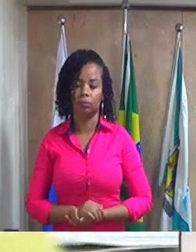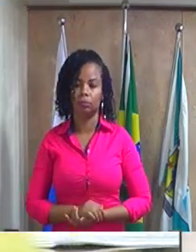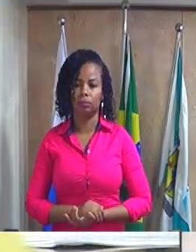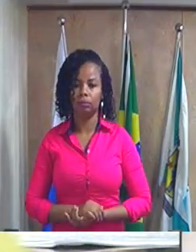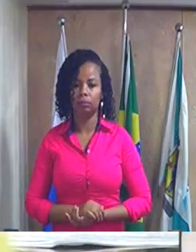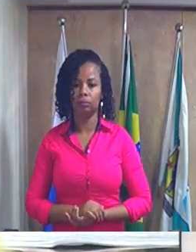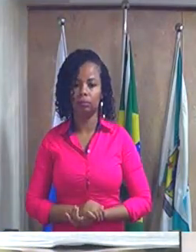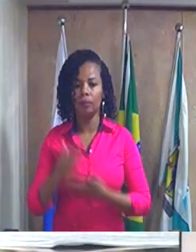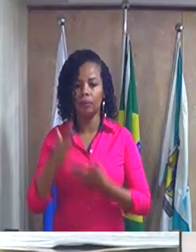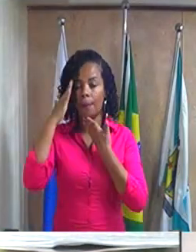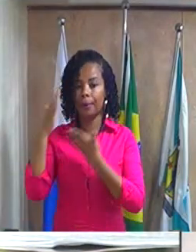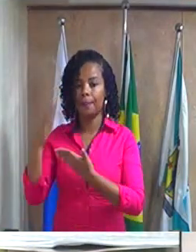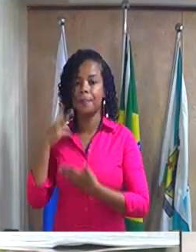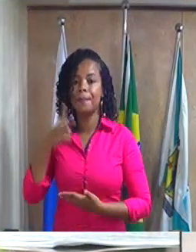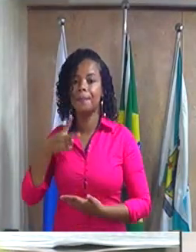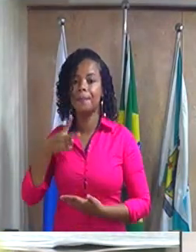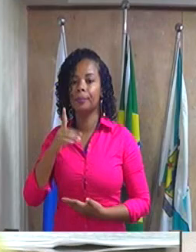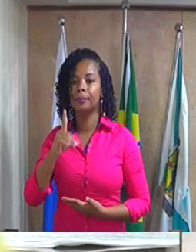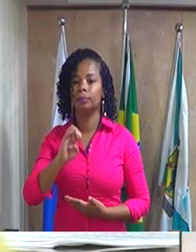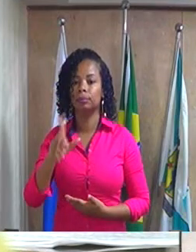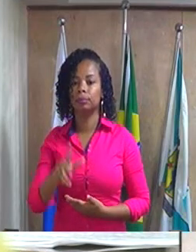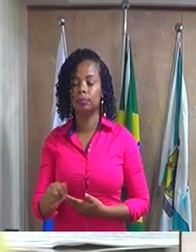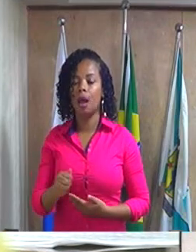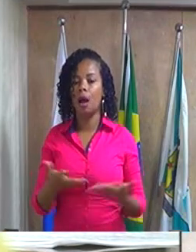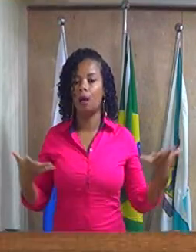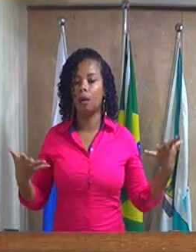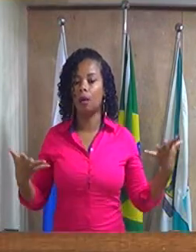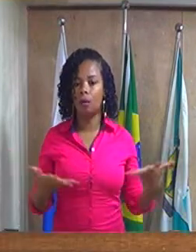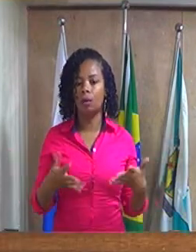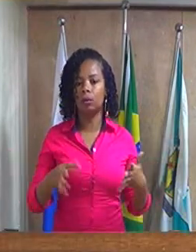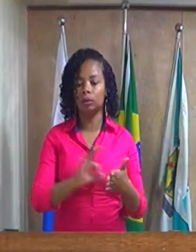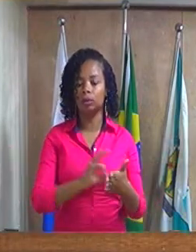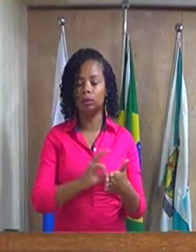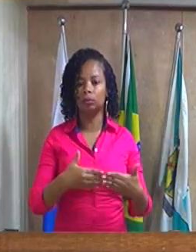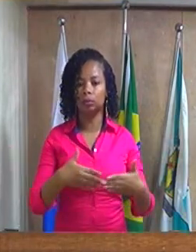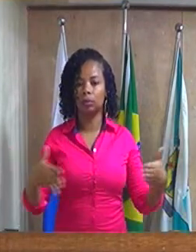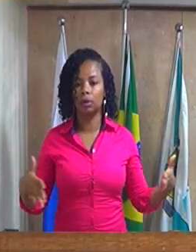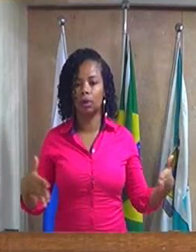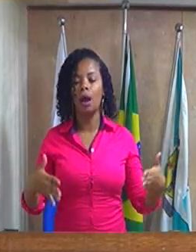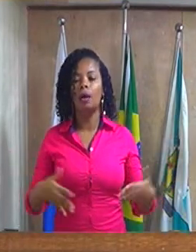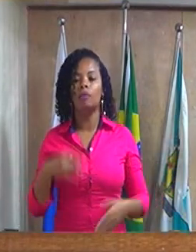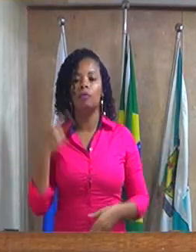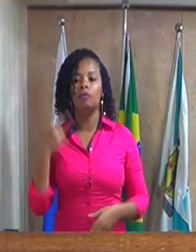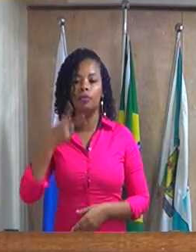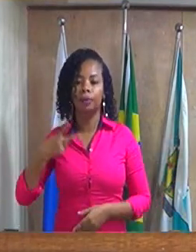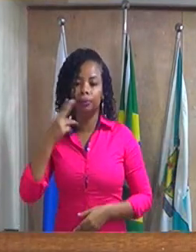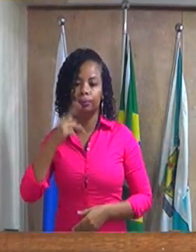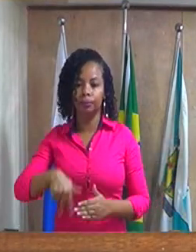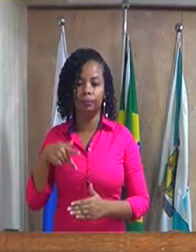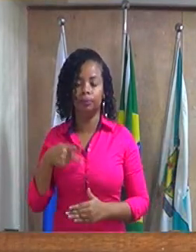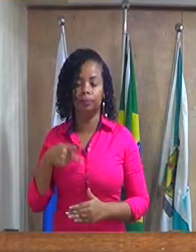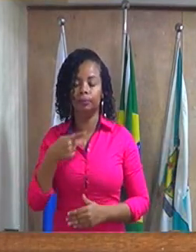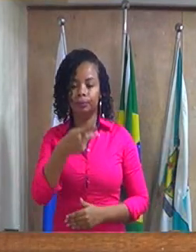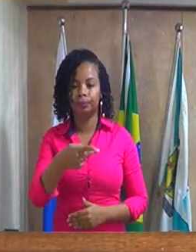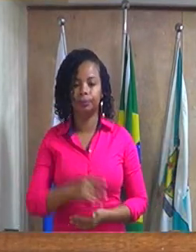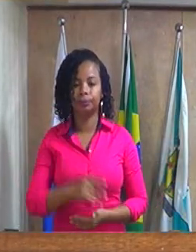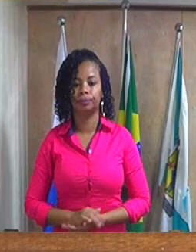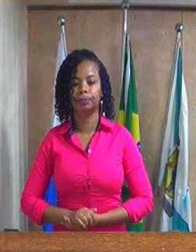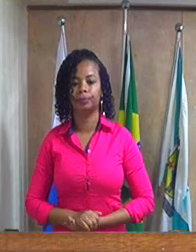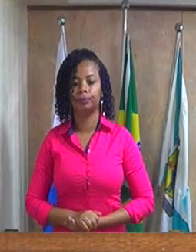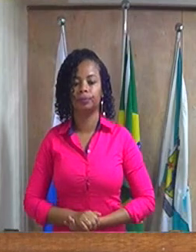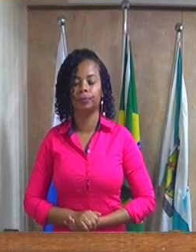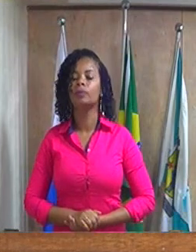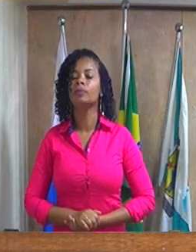Obrigado, vereadora Delza. Nesse momento, as inscrições estão abertas para quem quiser fazer uso da palavra.